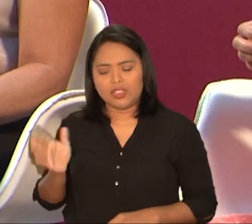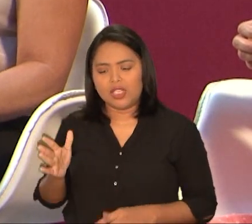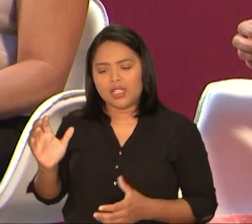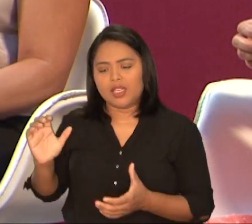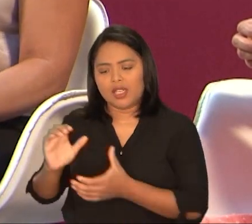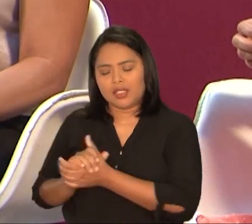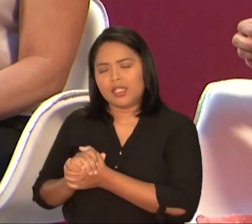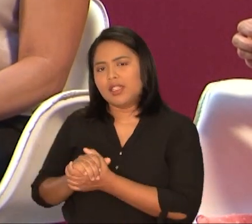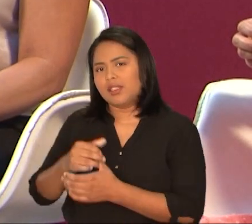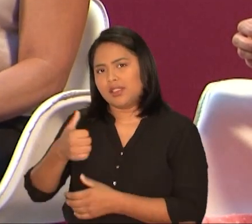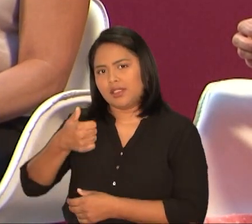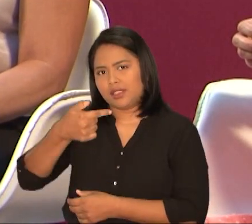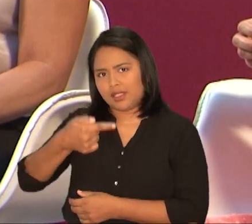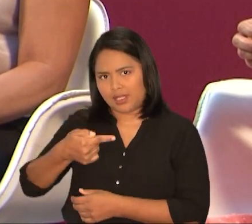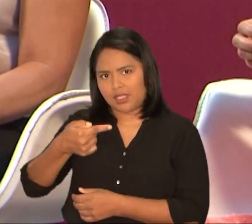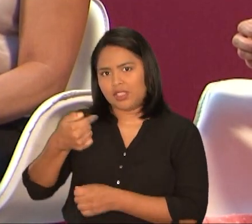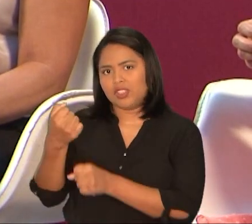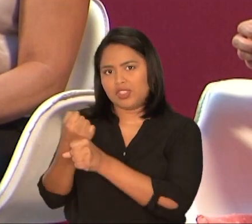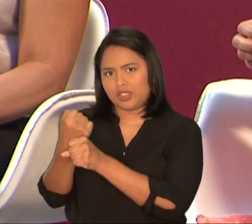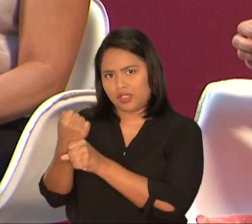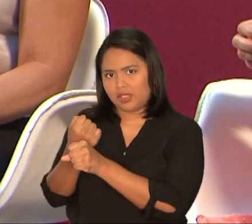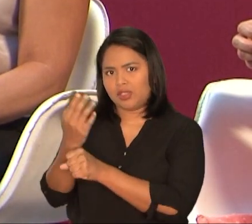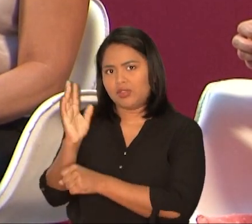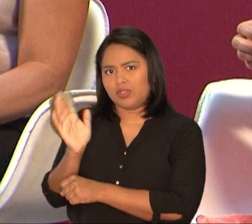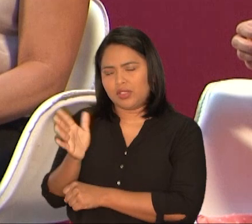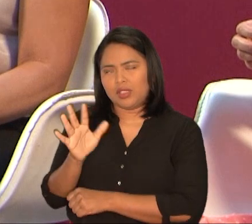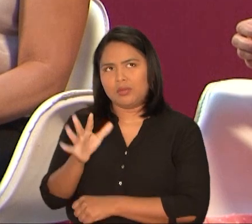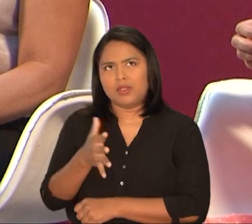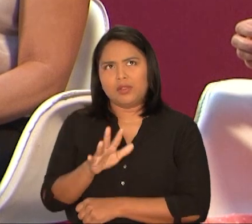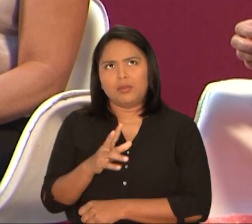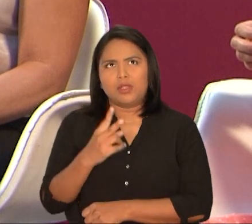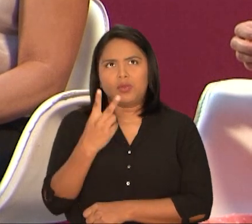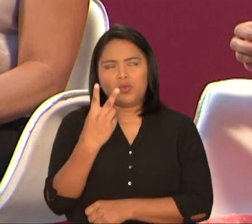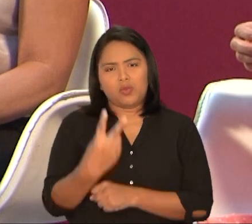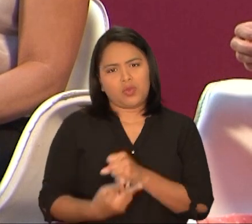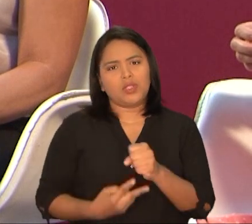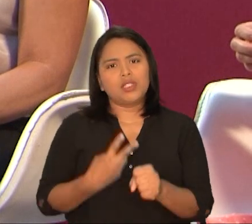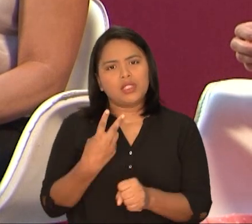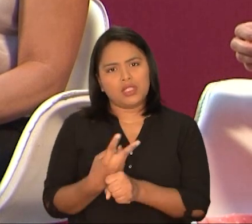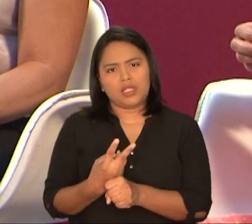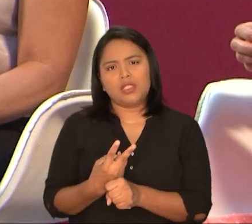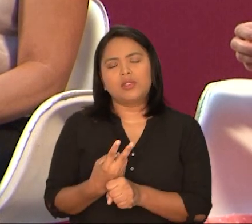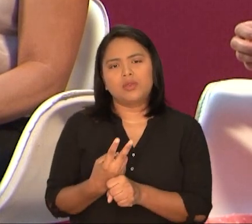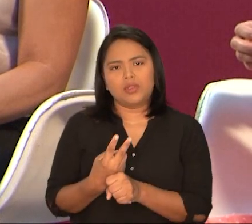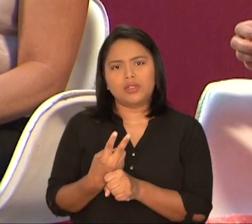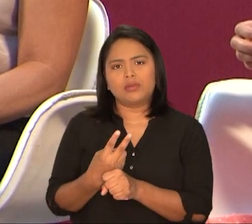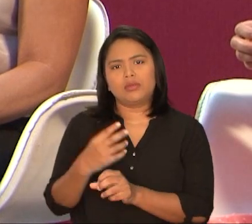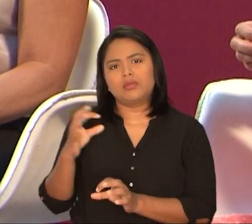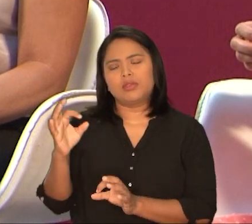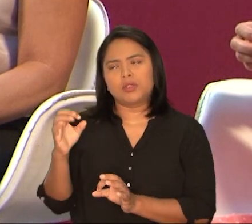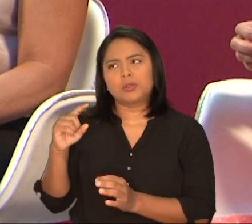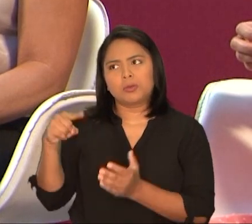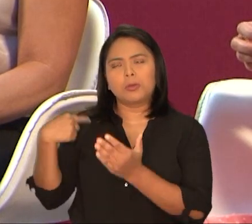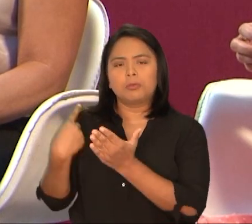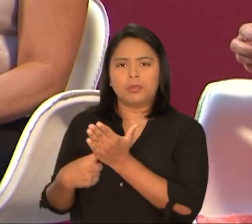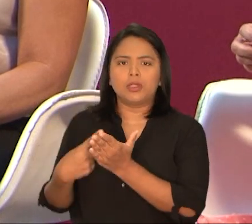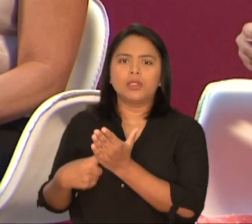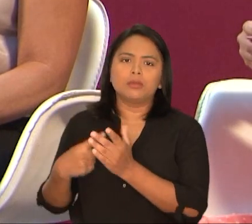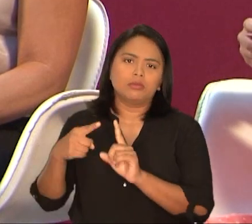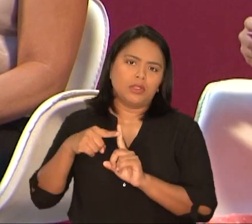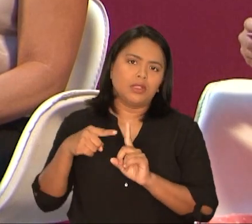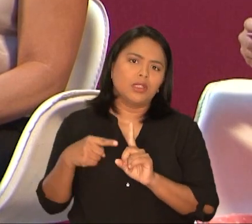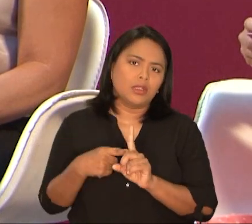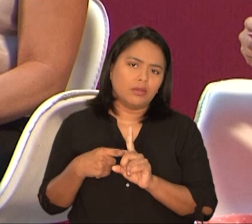com meu esposo, e há 2 anos, né, 2 anos e pouco, a gente já estava esperando Maria Flor, e na época que